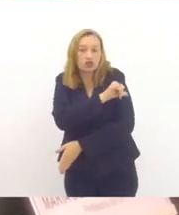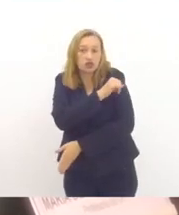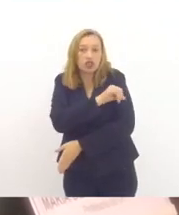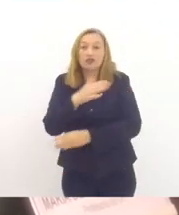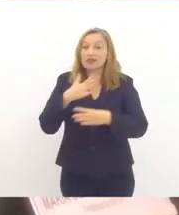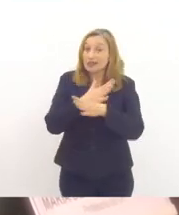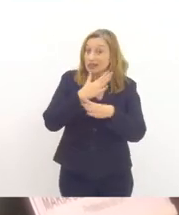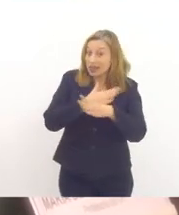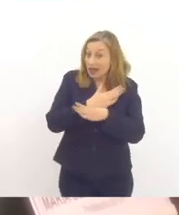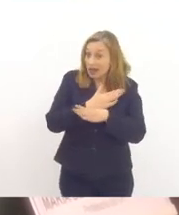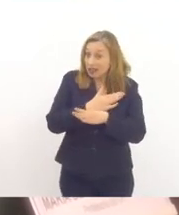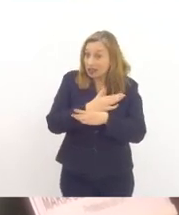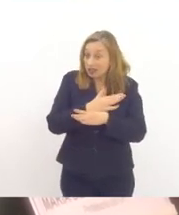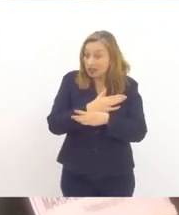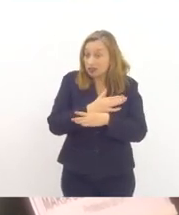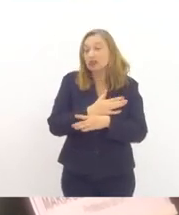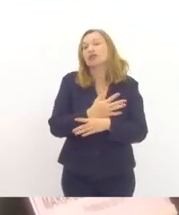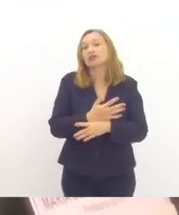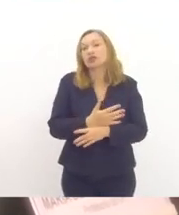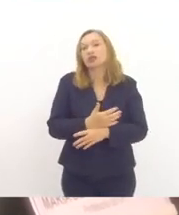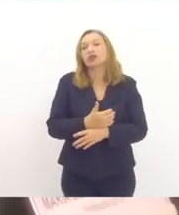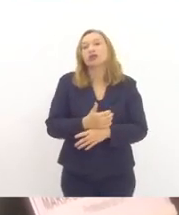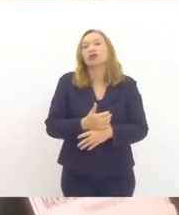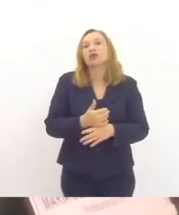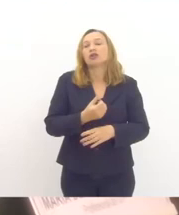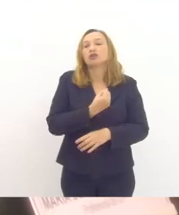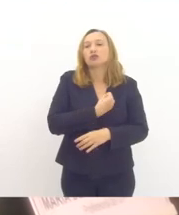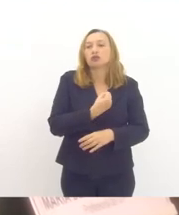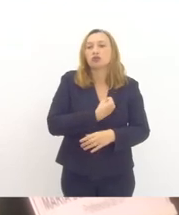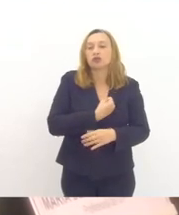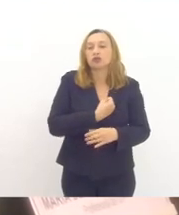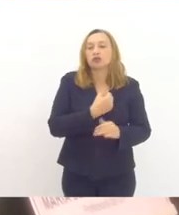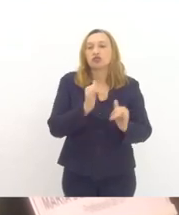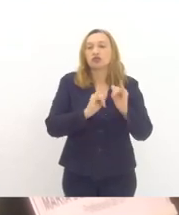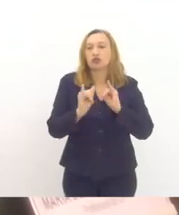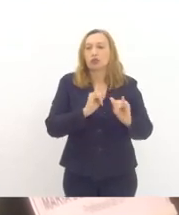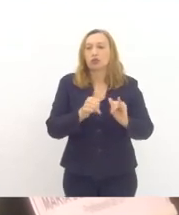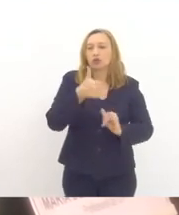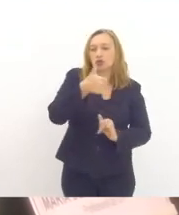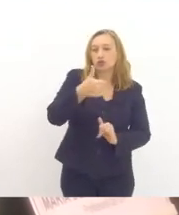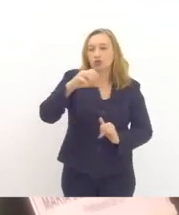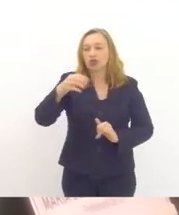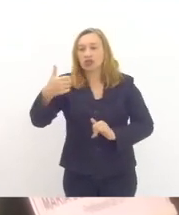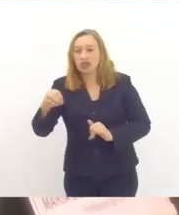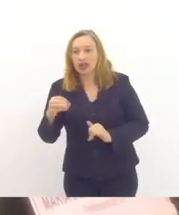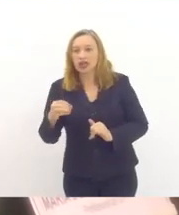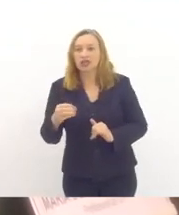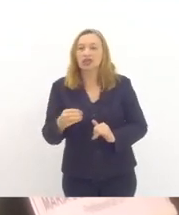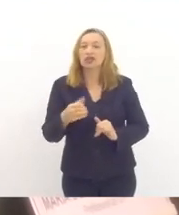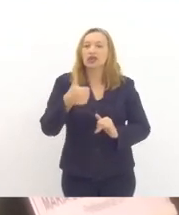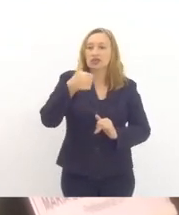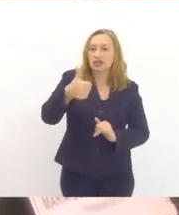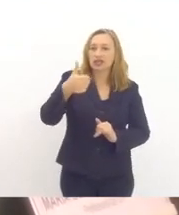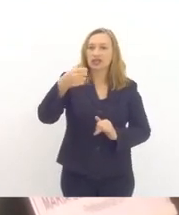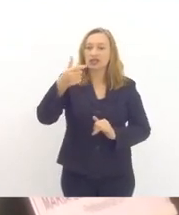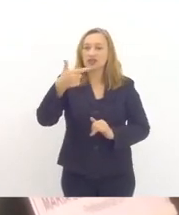cidade, né? No último censo de 2010, havia 127 grupos étnicos